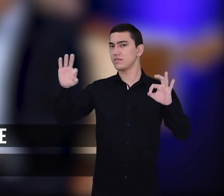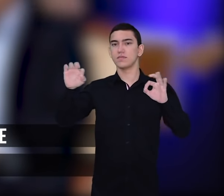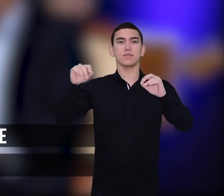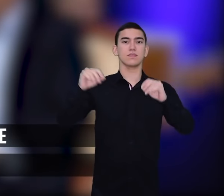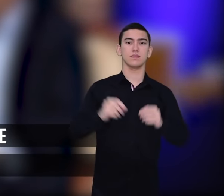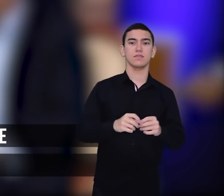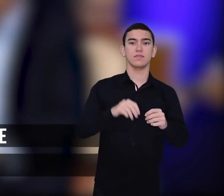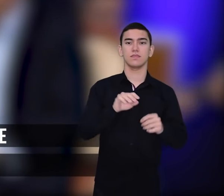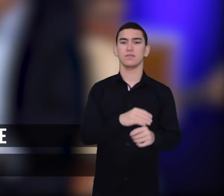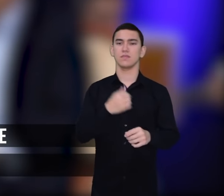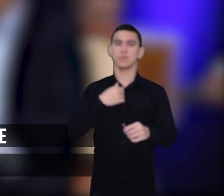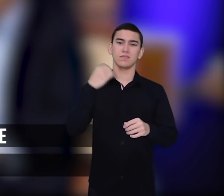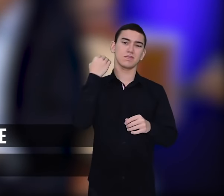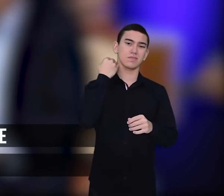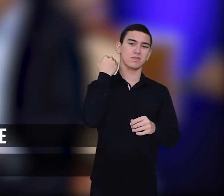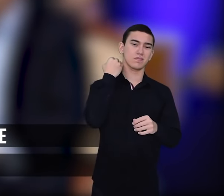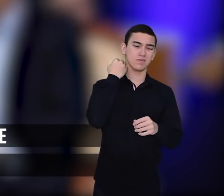longe.